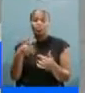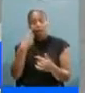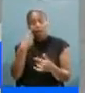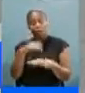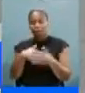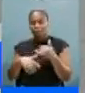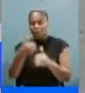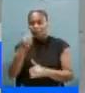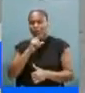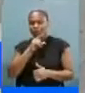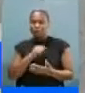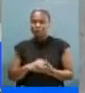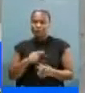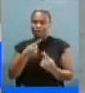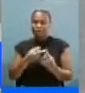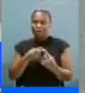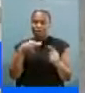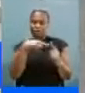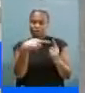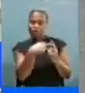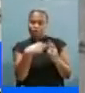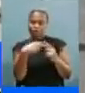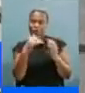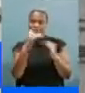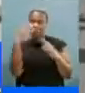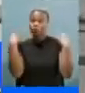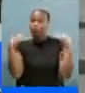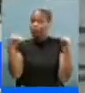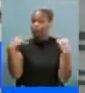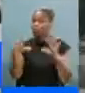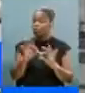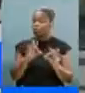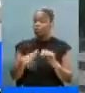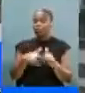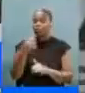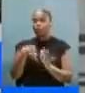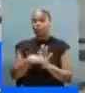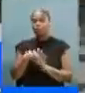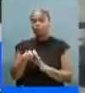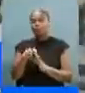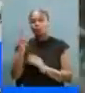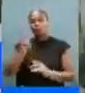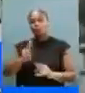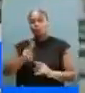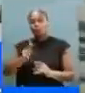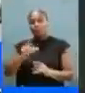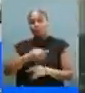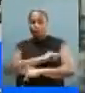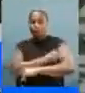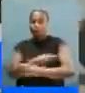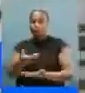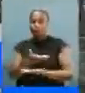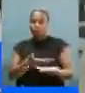possível. Para este ano, perspectiva-se aumento dos treinos operacionais, melhoria das condições das unidades e reforço